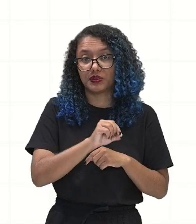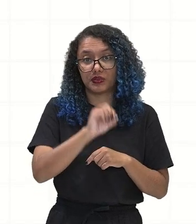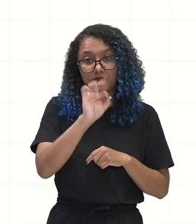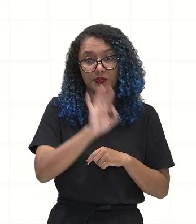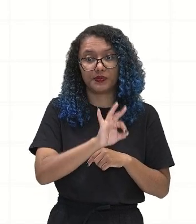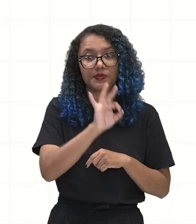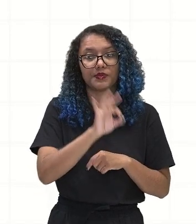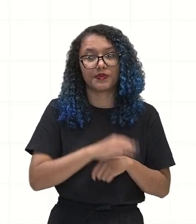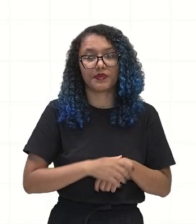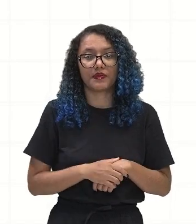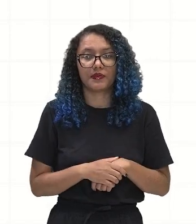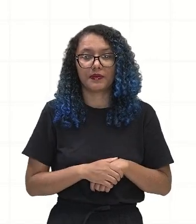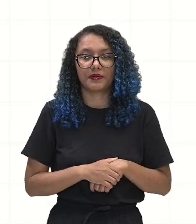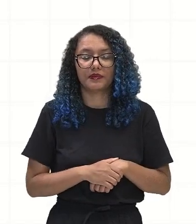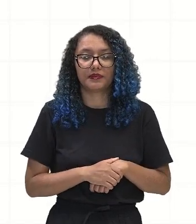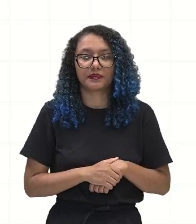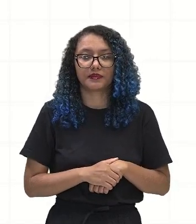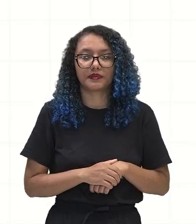200%.